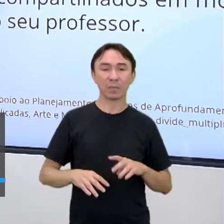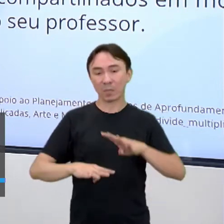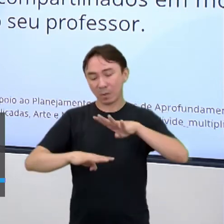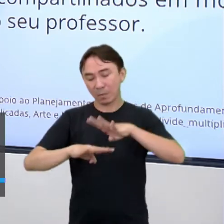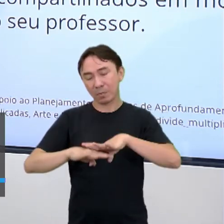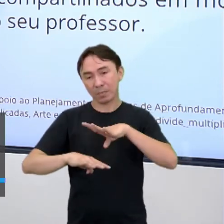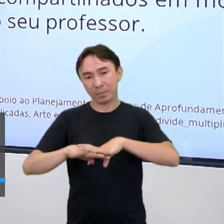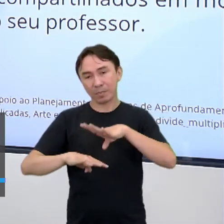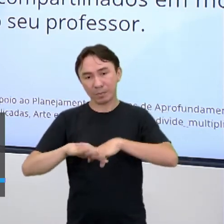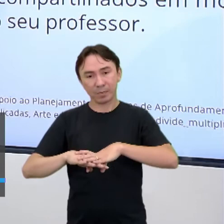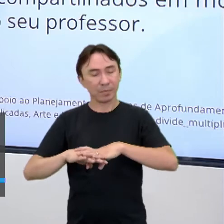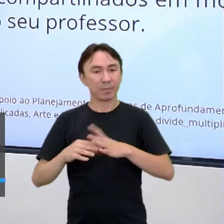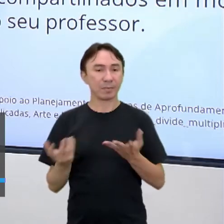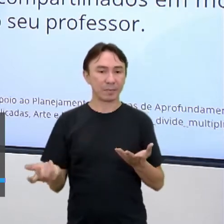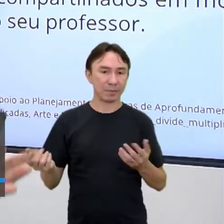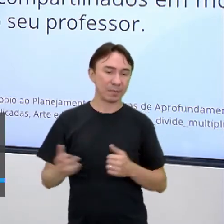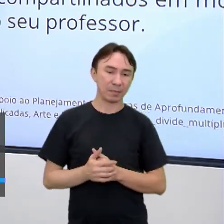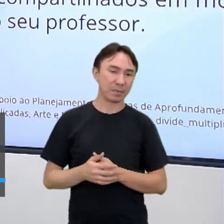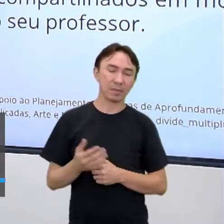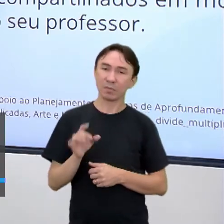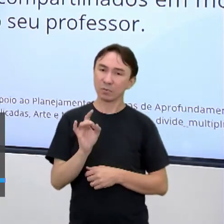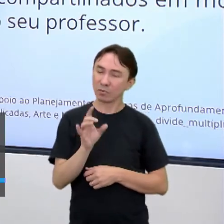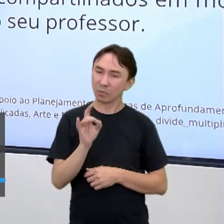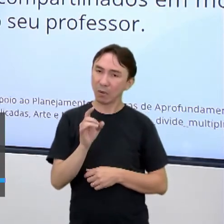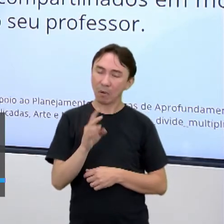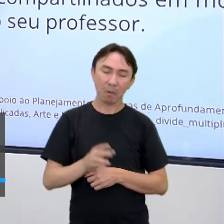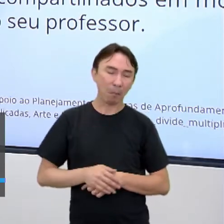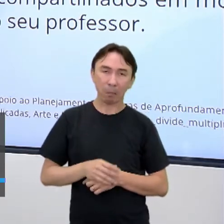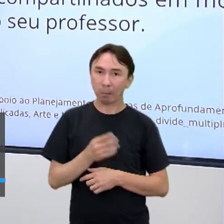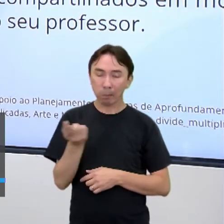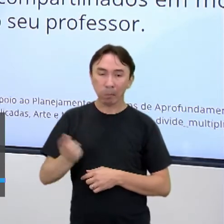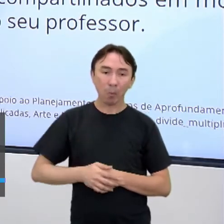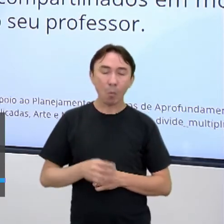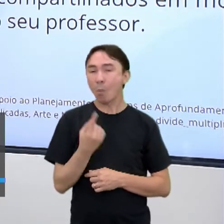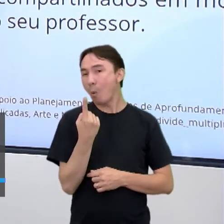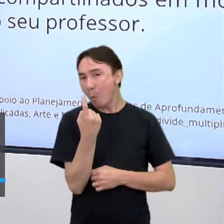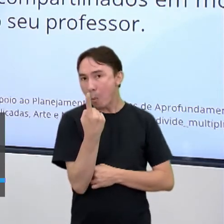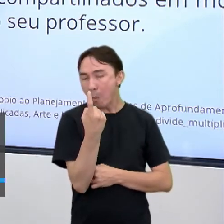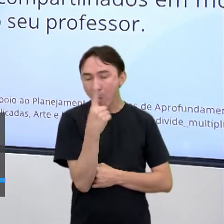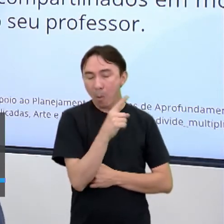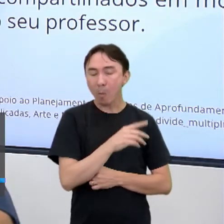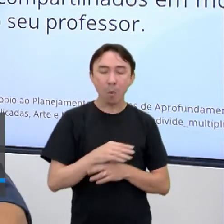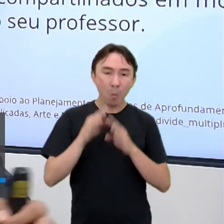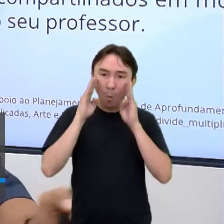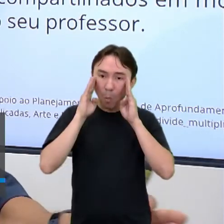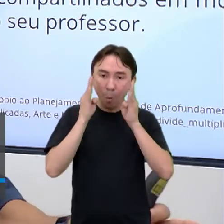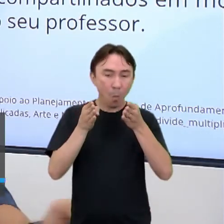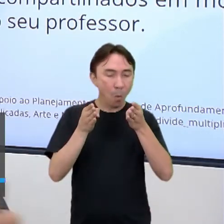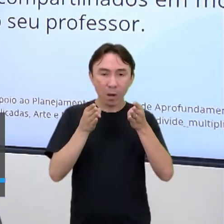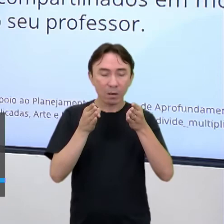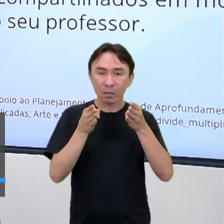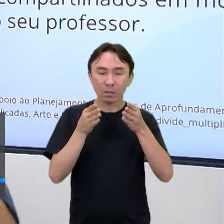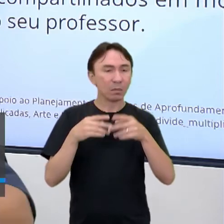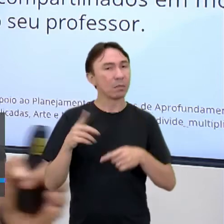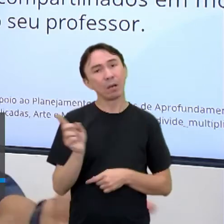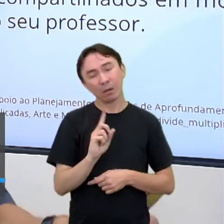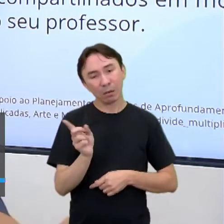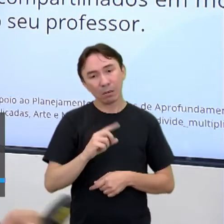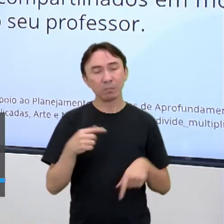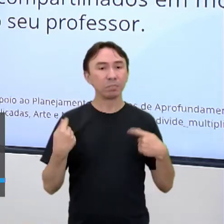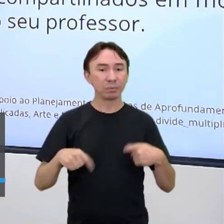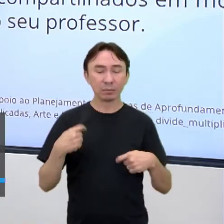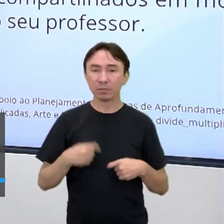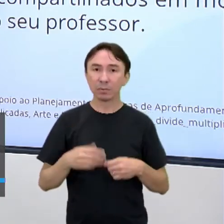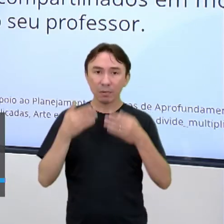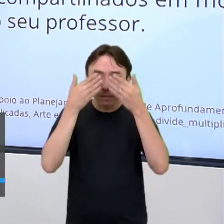tem que ser oblíquo. Não, muito pelo contrário, né? Ele tem que abrir, né? Tem que ter